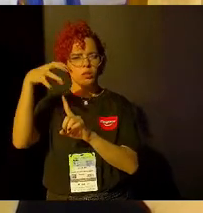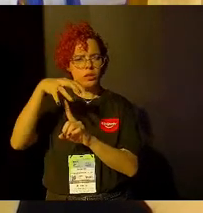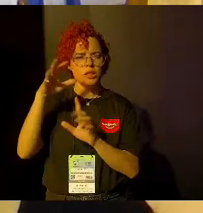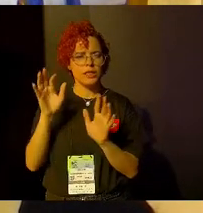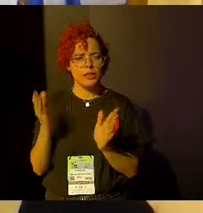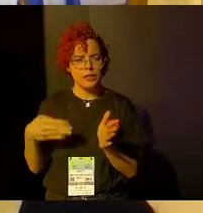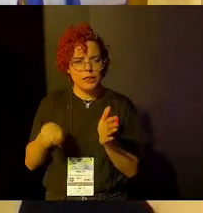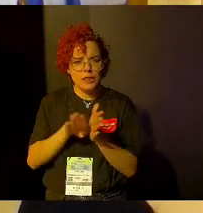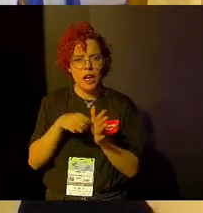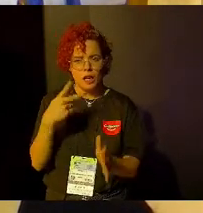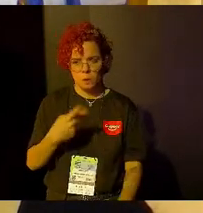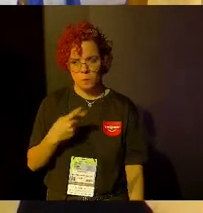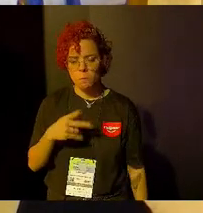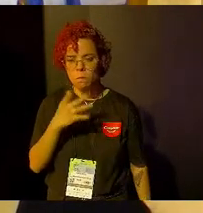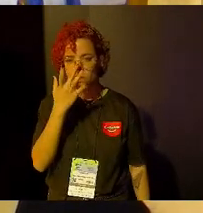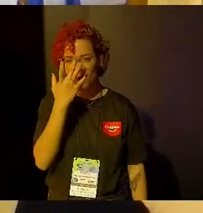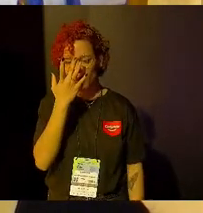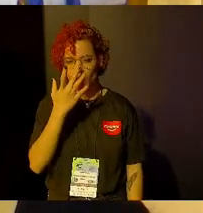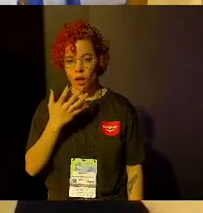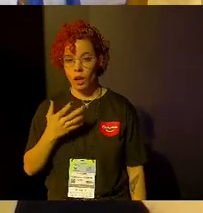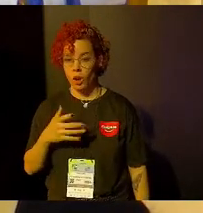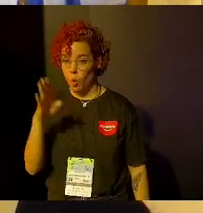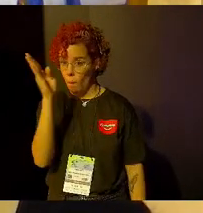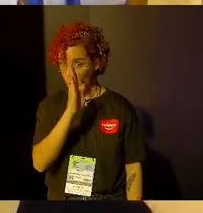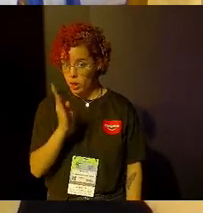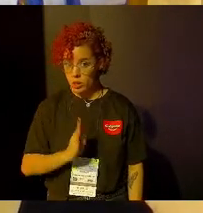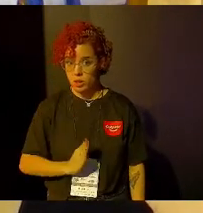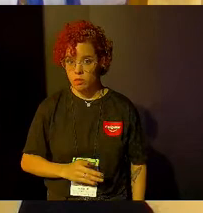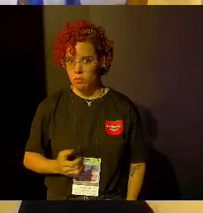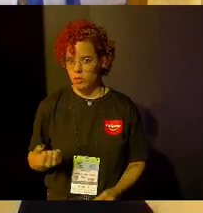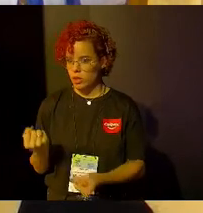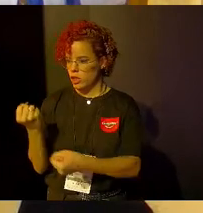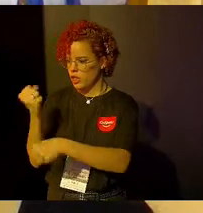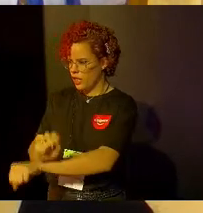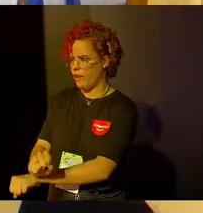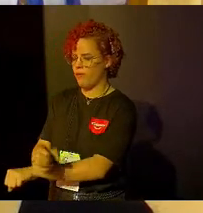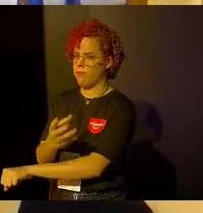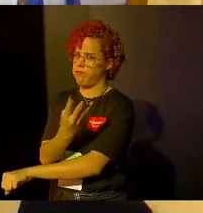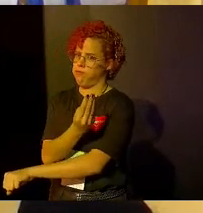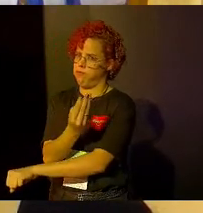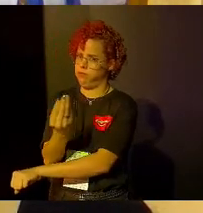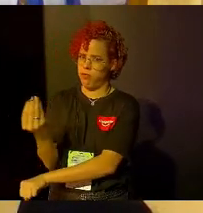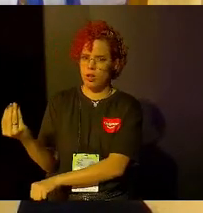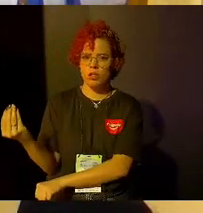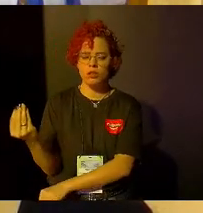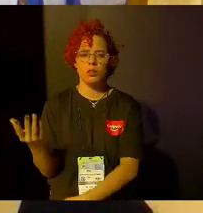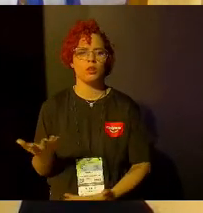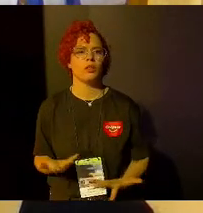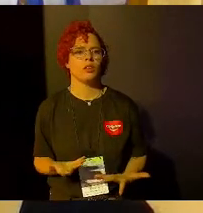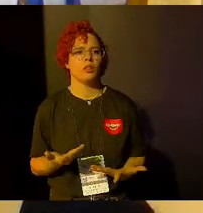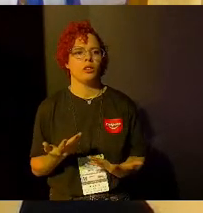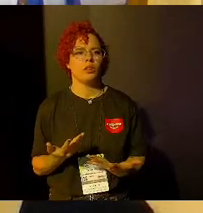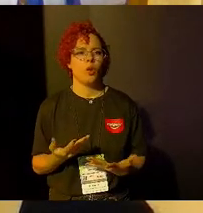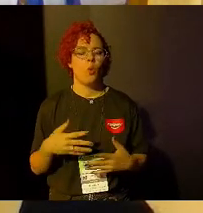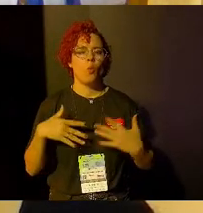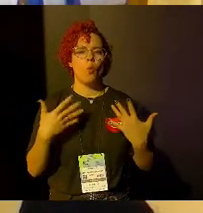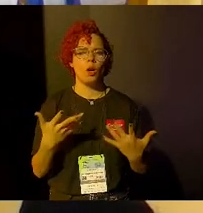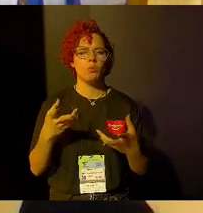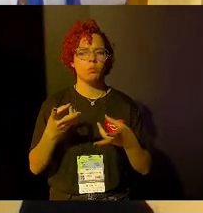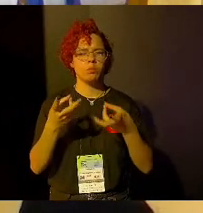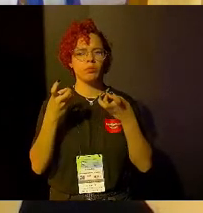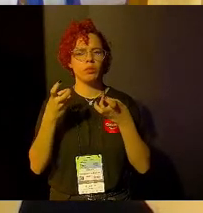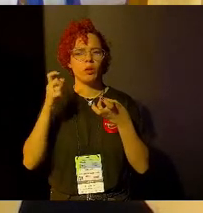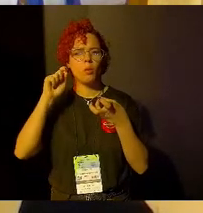foi um país que escreveu muito cerca de 5 milhões de preços foram trazidos quando eles vêm que os pretos